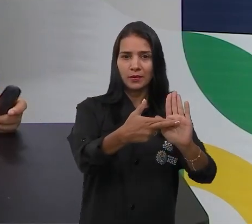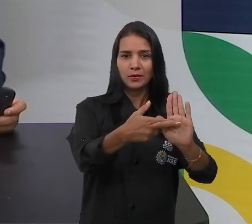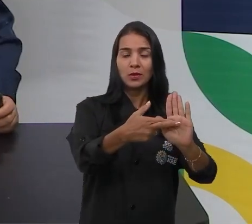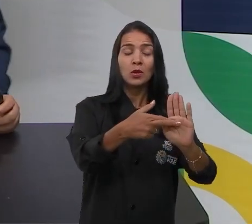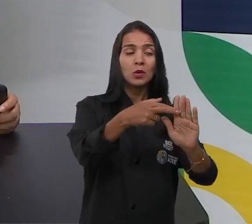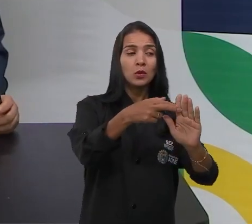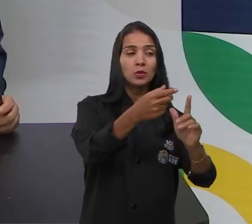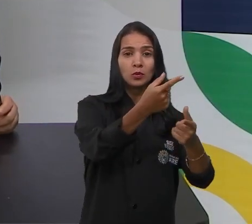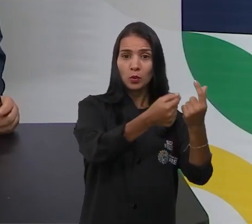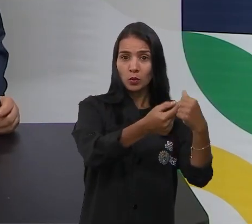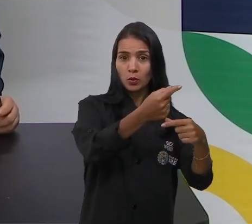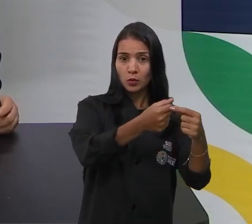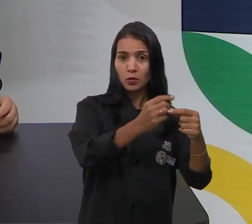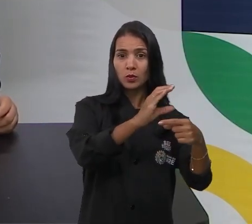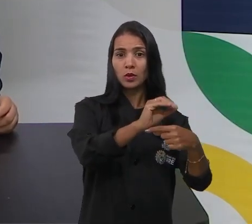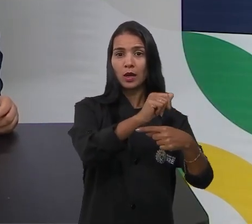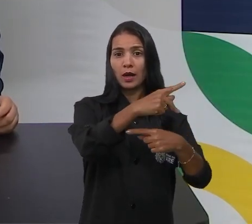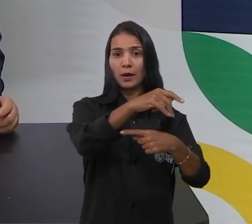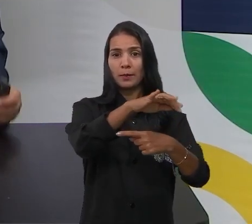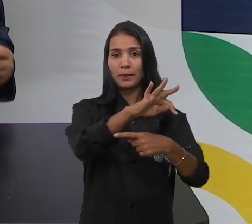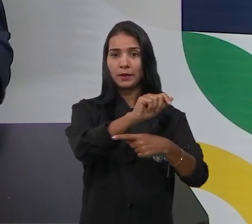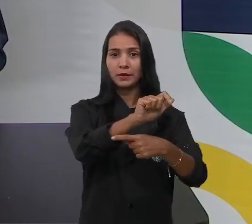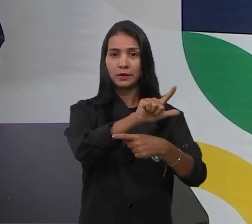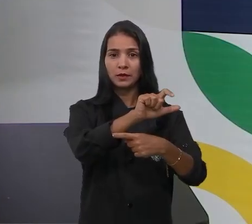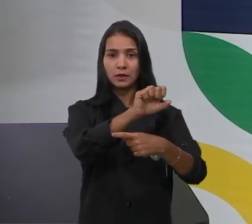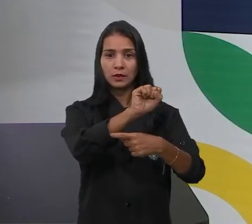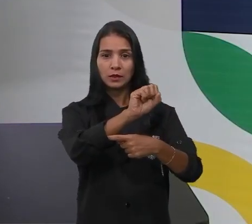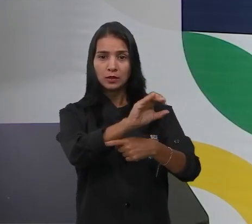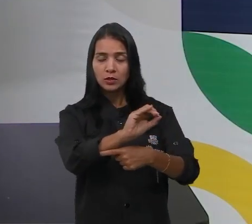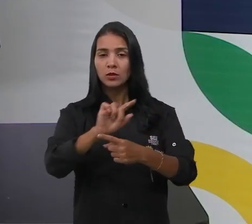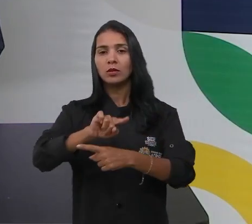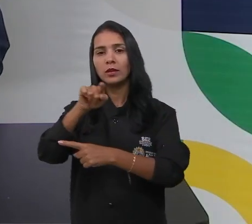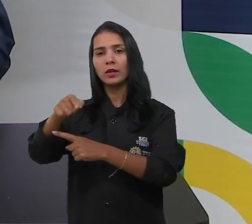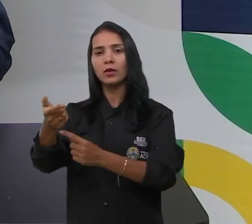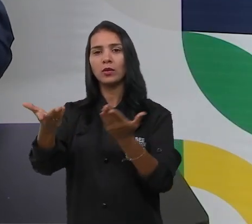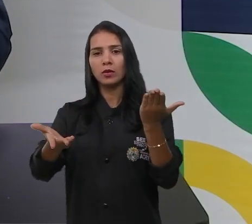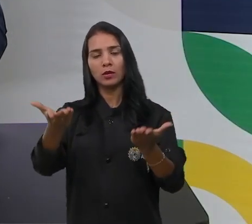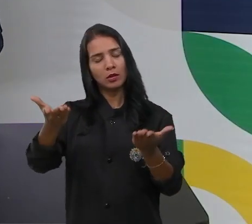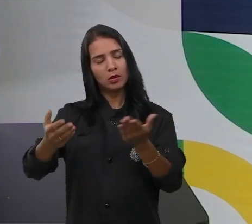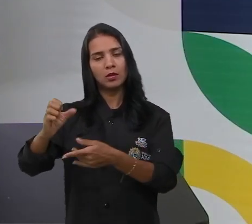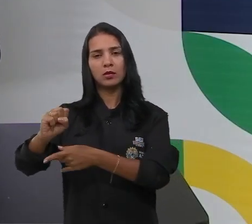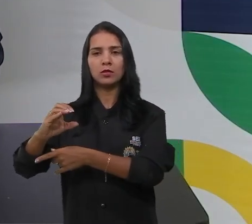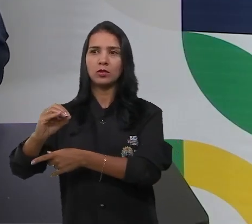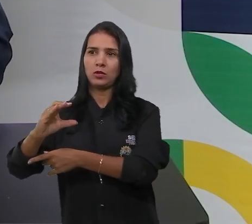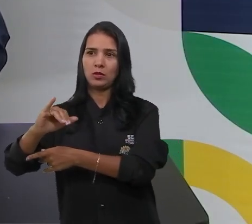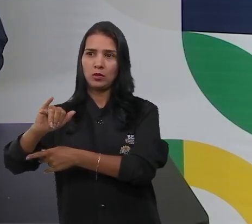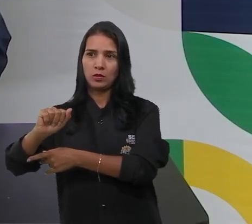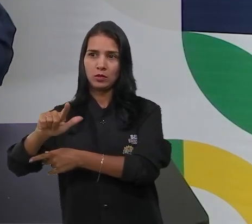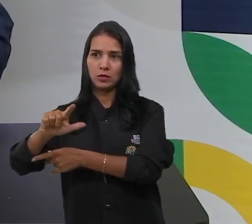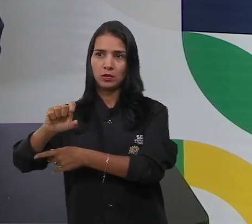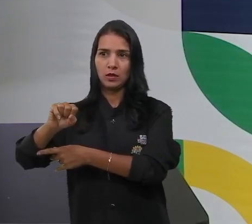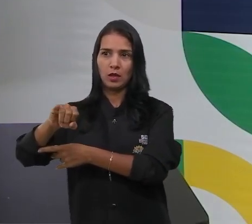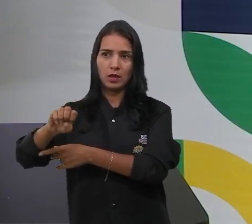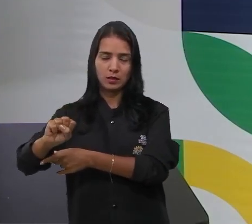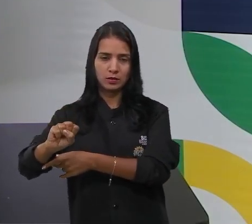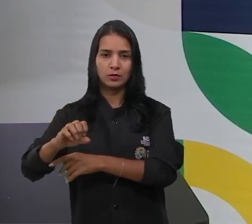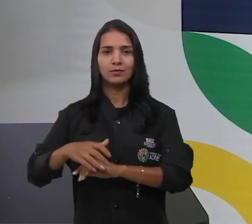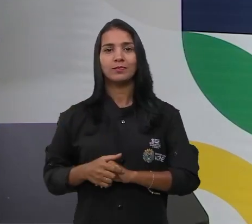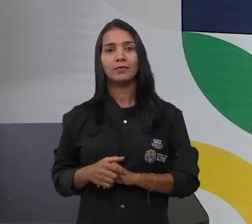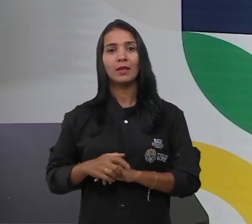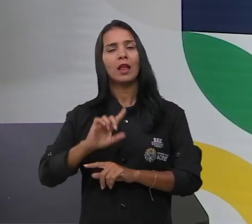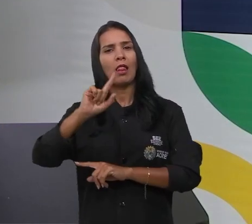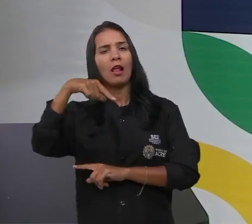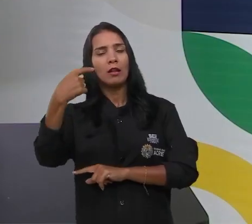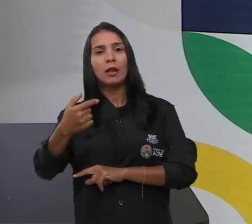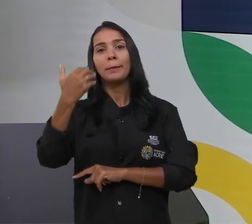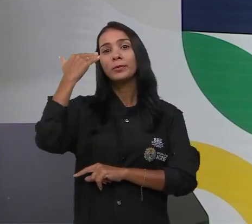a representação do capitalismo. E depois a gente vai ver então qual que pesou mais e qual desses